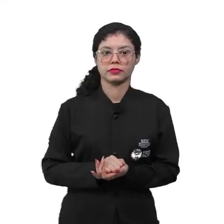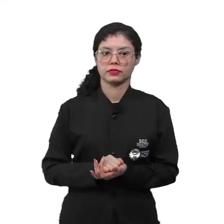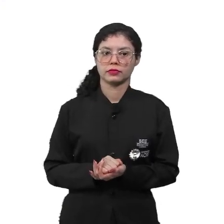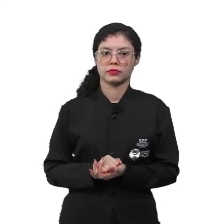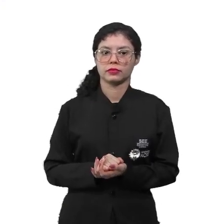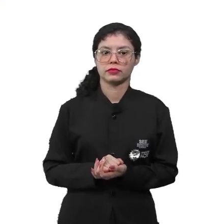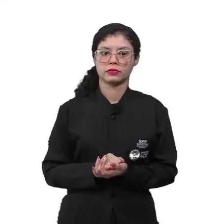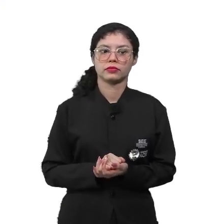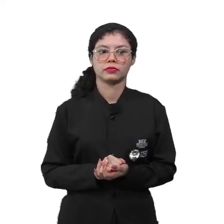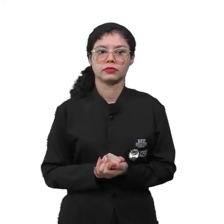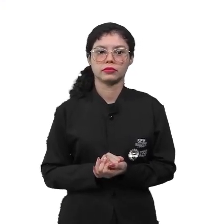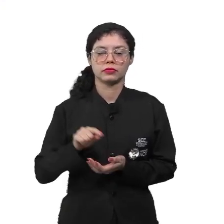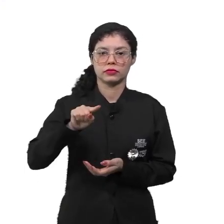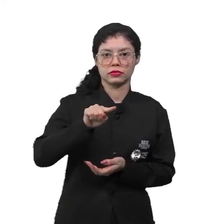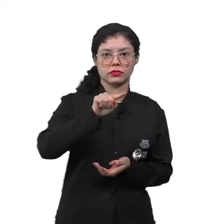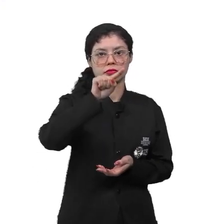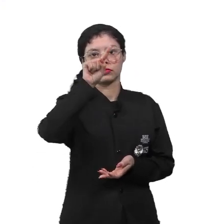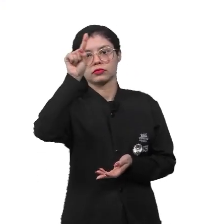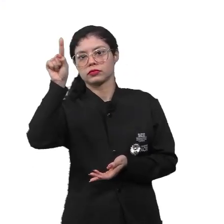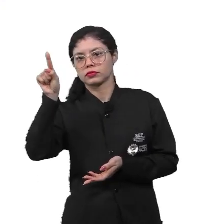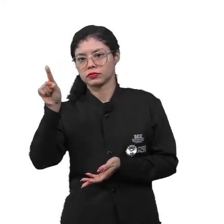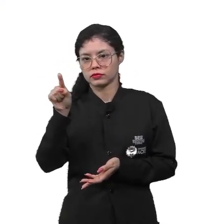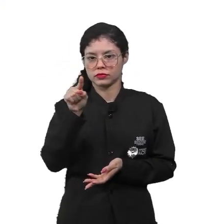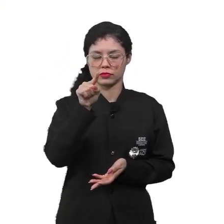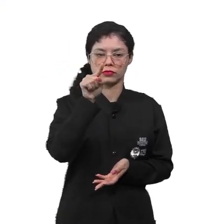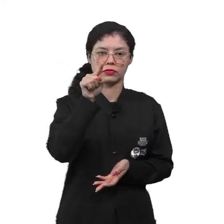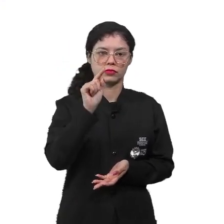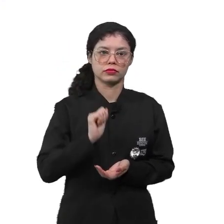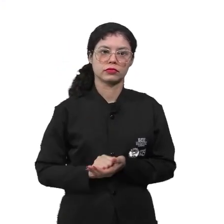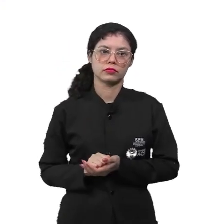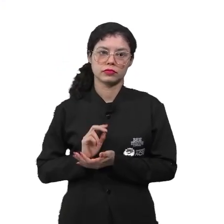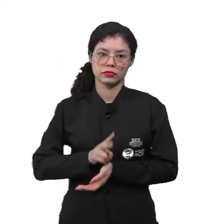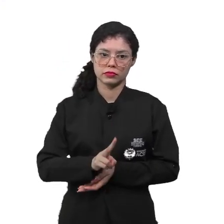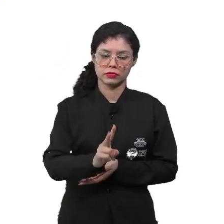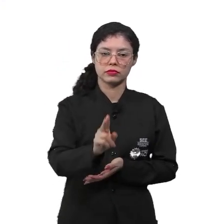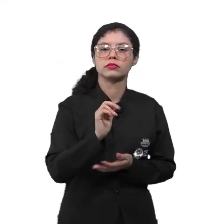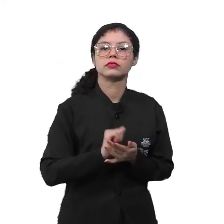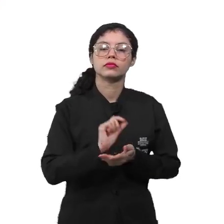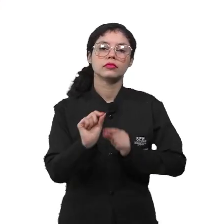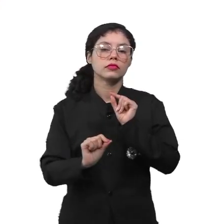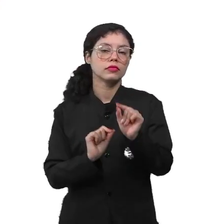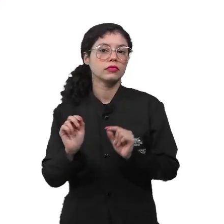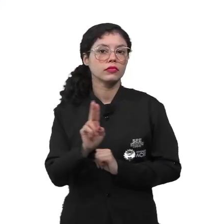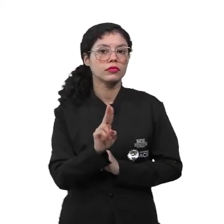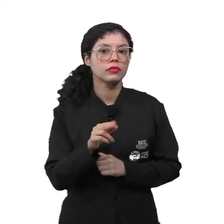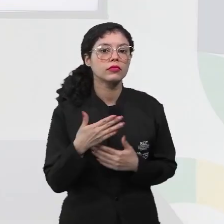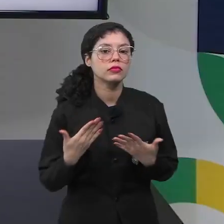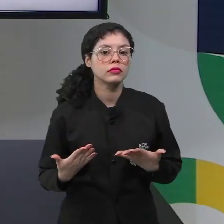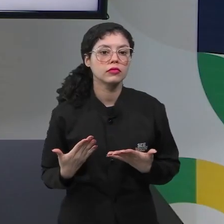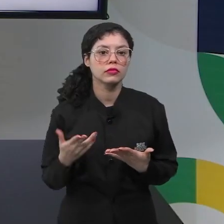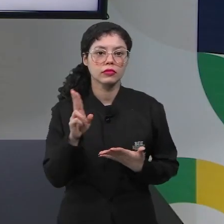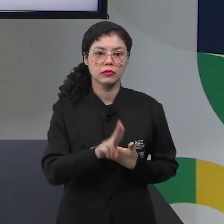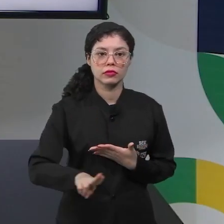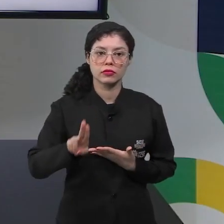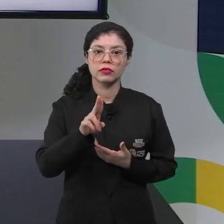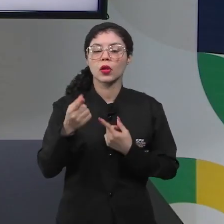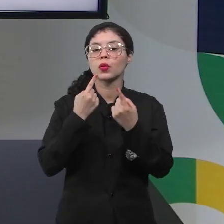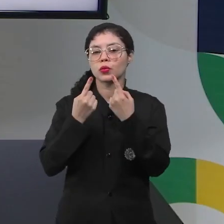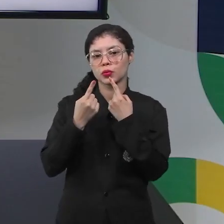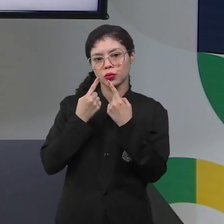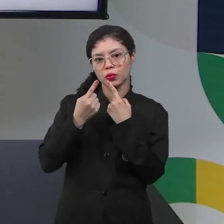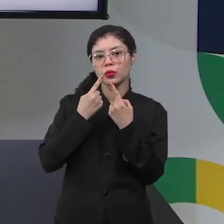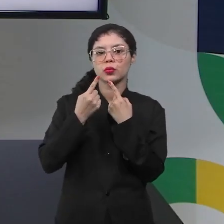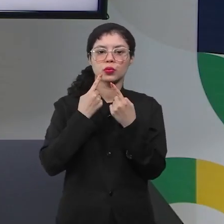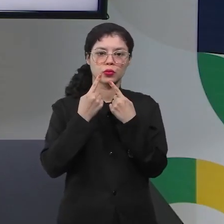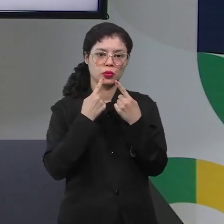os balões redondos, com linhas contínuas, eles são utilizados para aquele momento da fala,